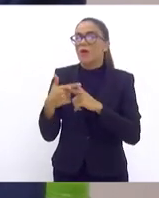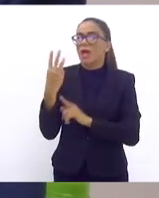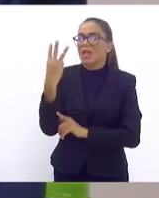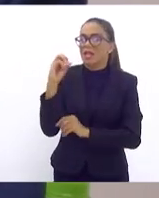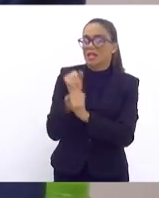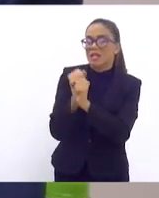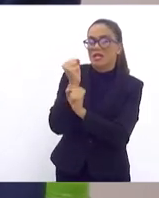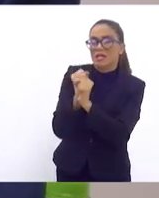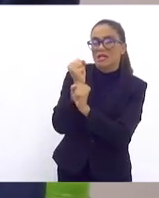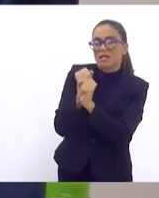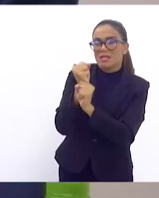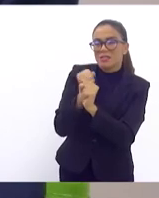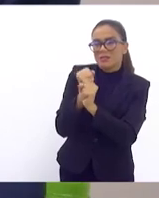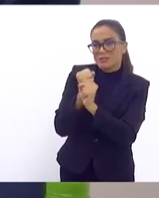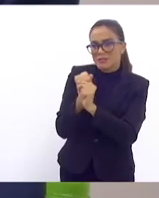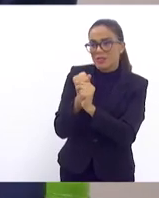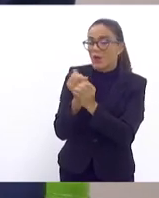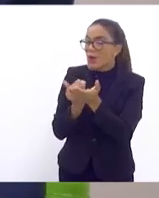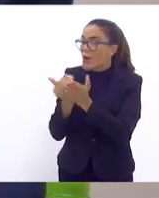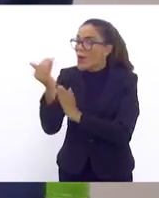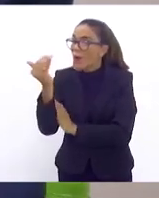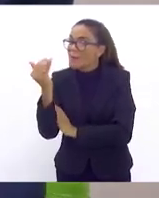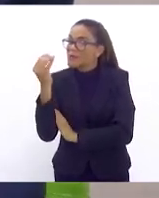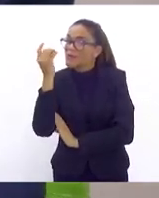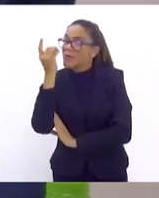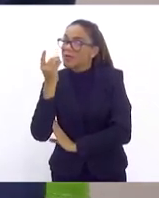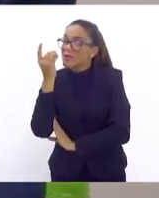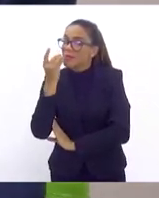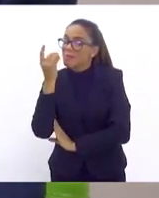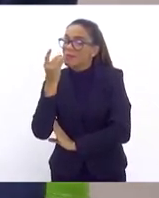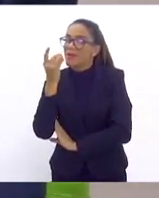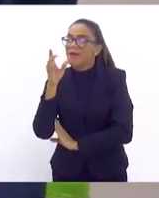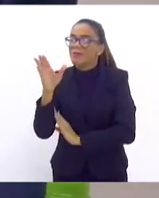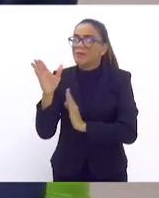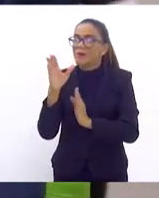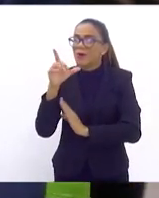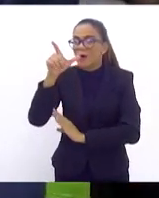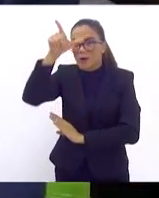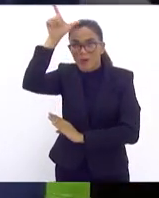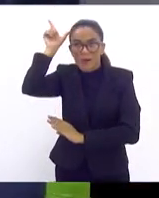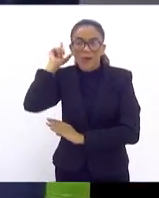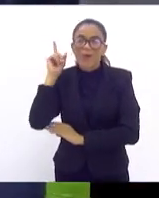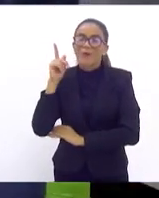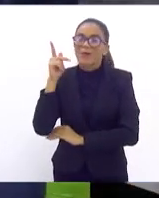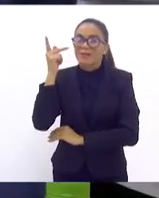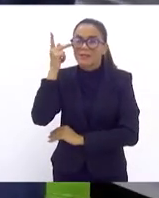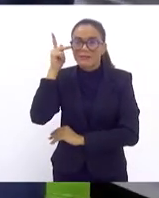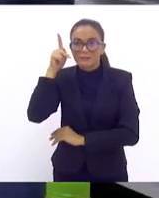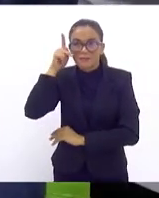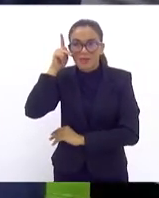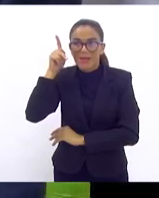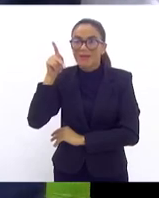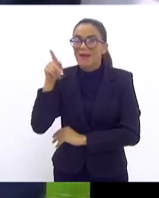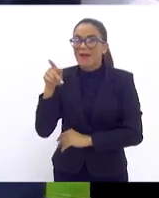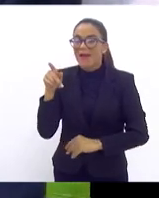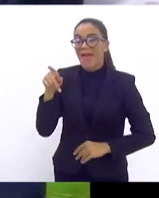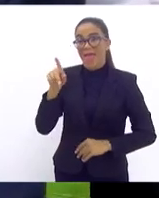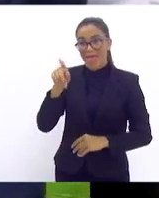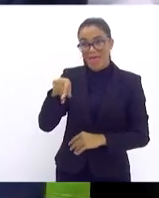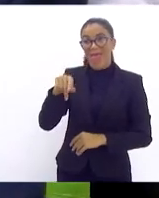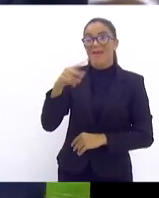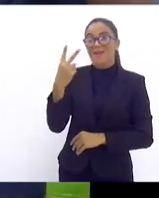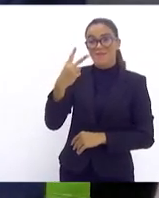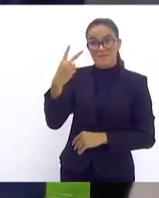anos, aliás, que começaram na época do deputado Luiz Paulo, vice-governador, com o governador Marcelo Alencar. Para